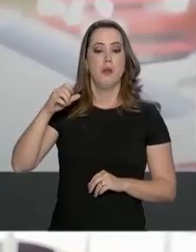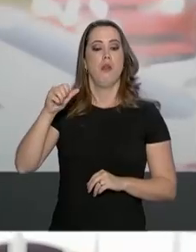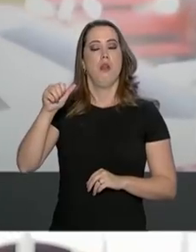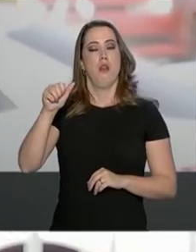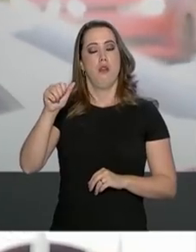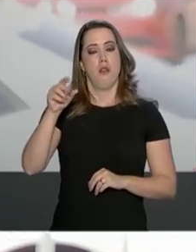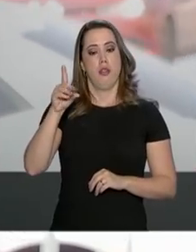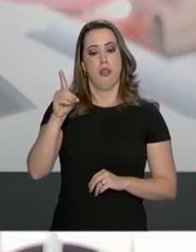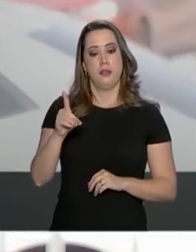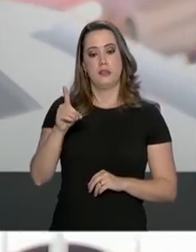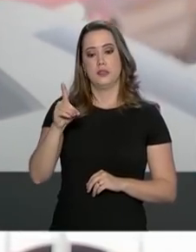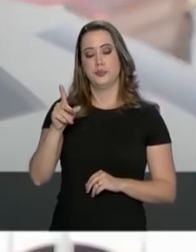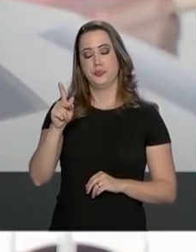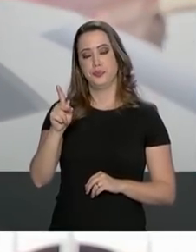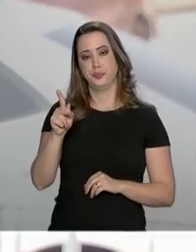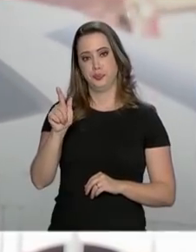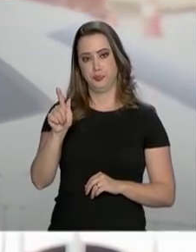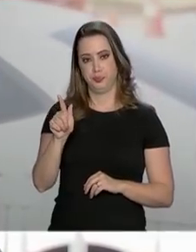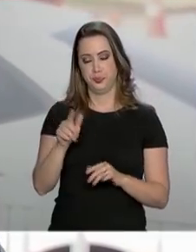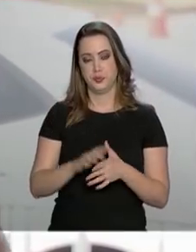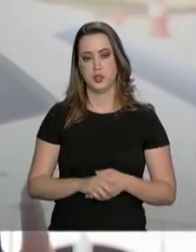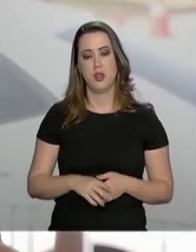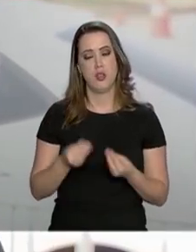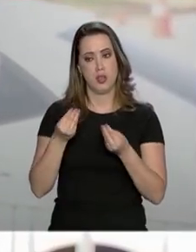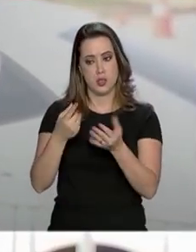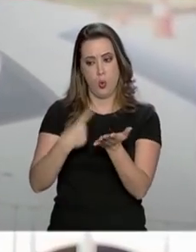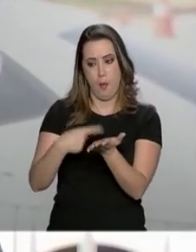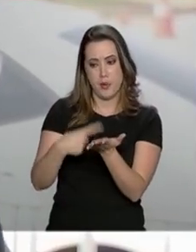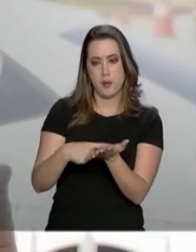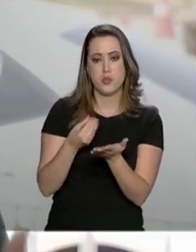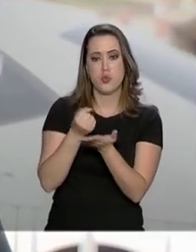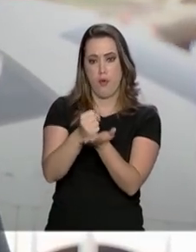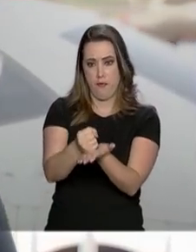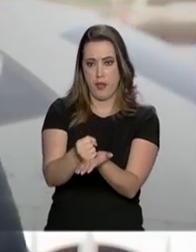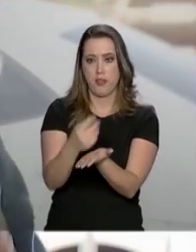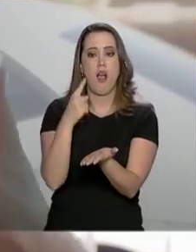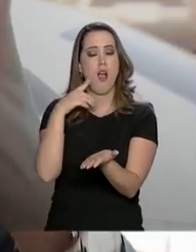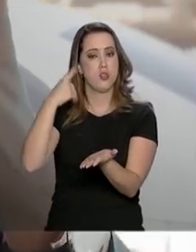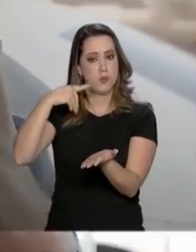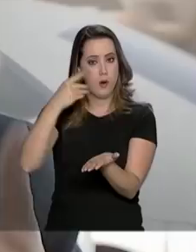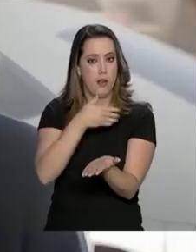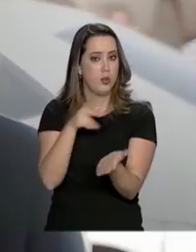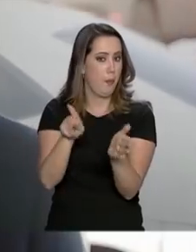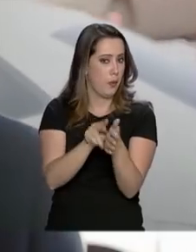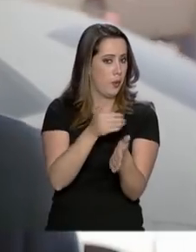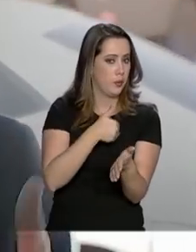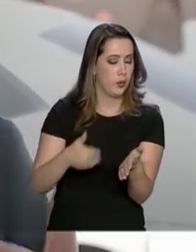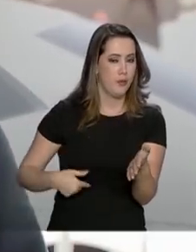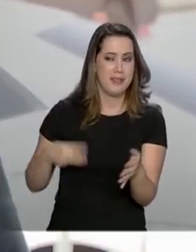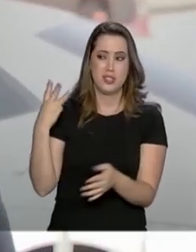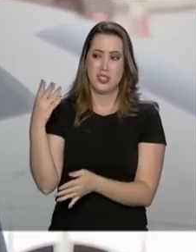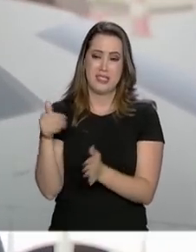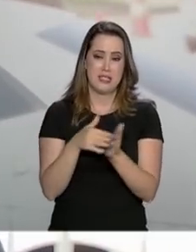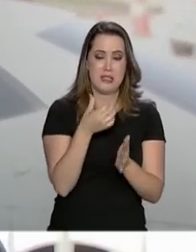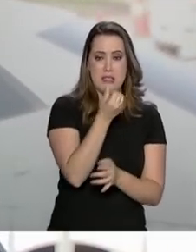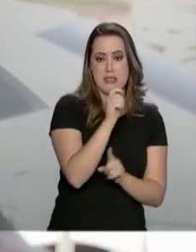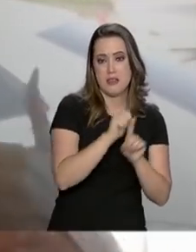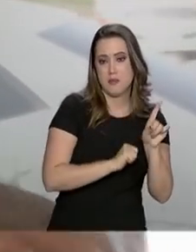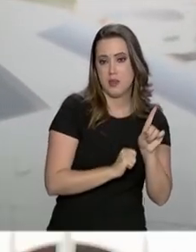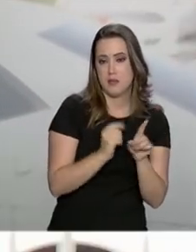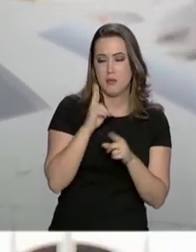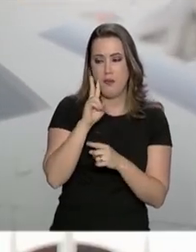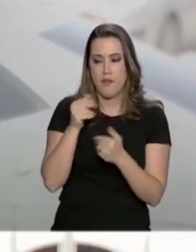trazer o compromisso com a população de Brumadinho de disponibilizar defensores públicos nos próximos 3 a 6 meses